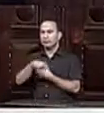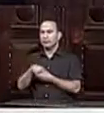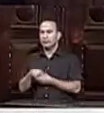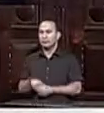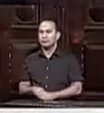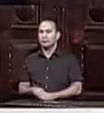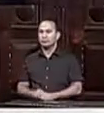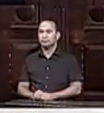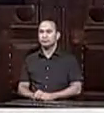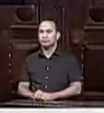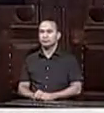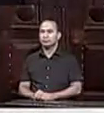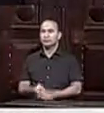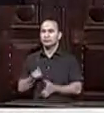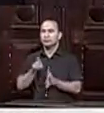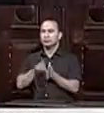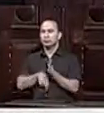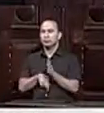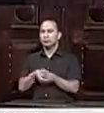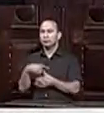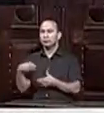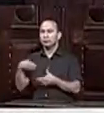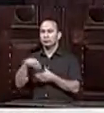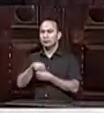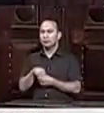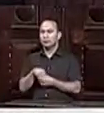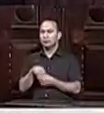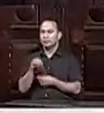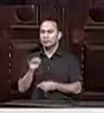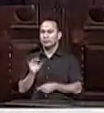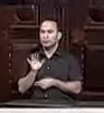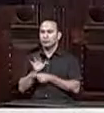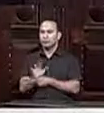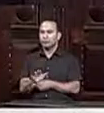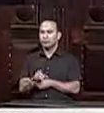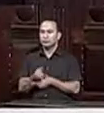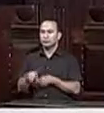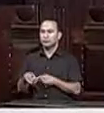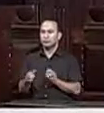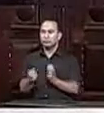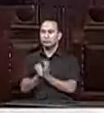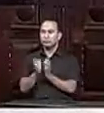legenda, que fortalecia os partidos políticos, para